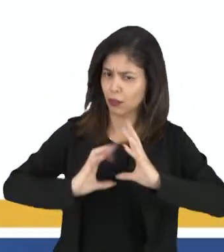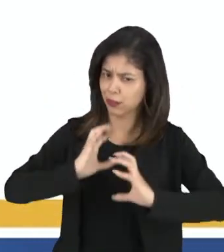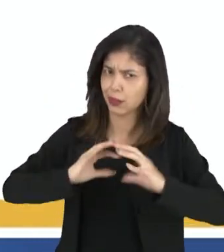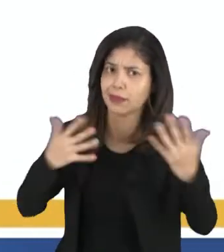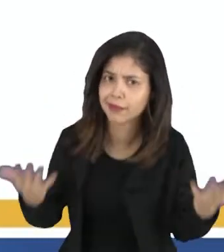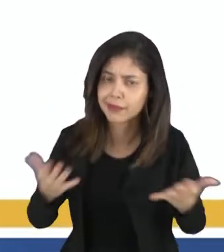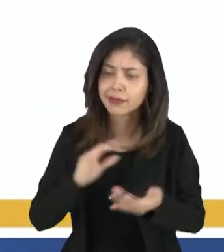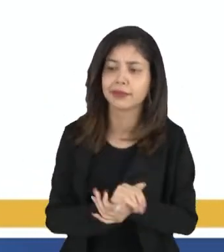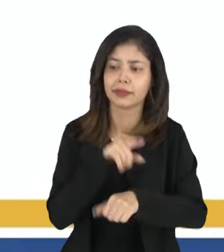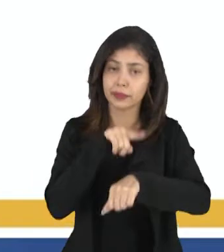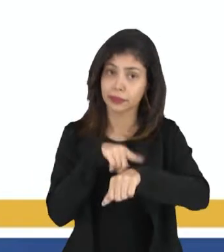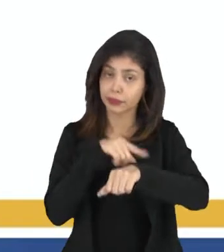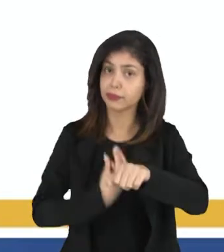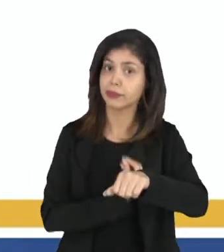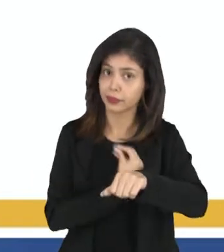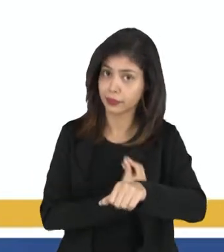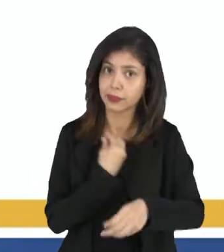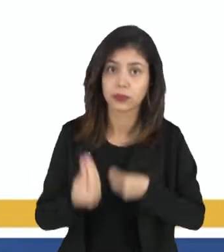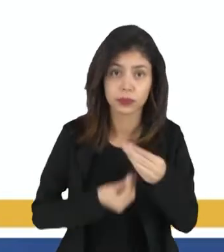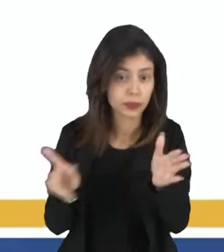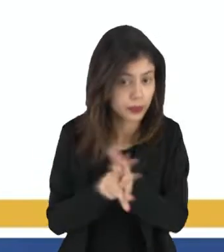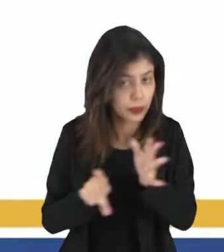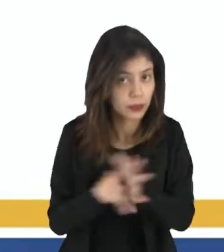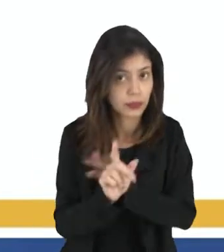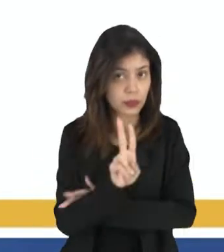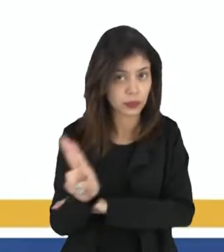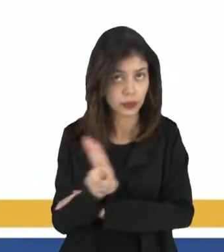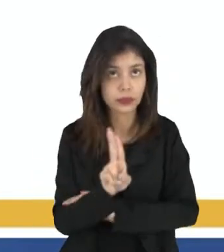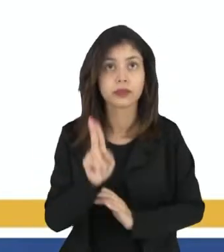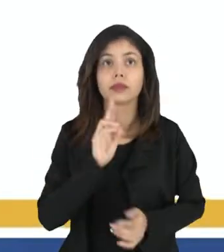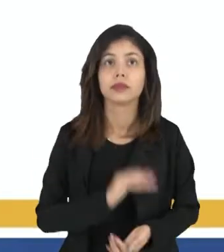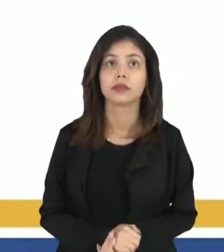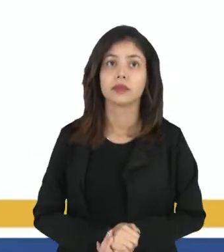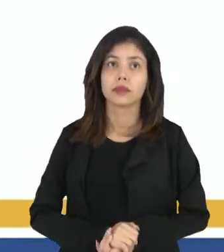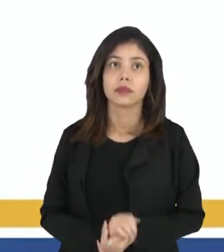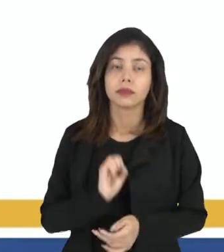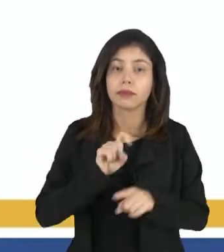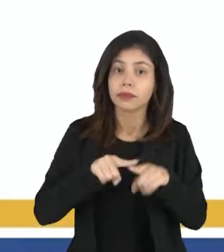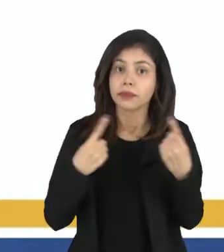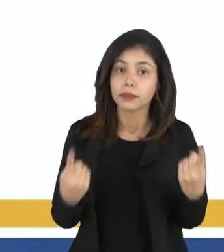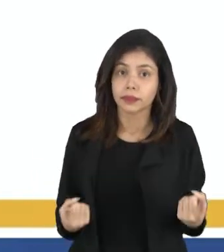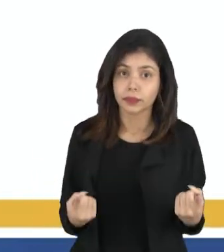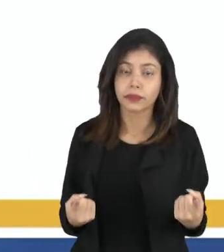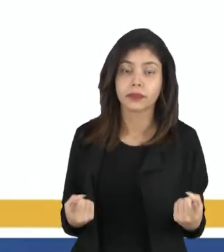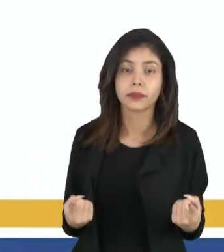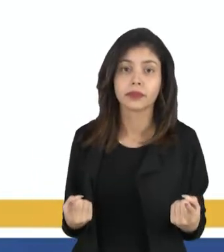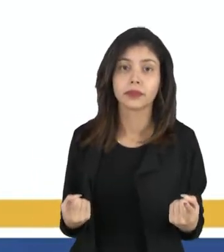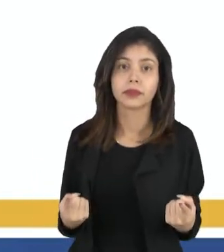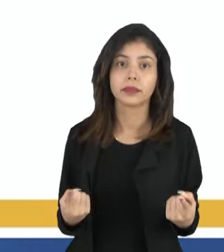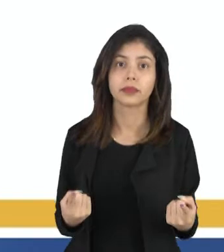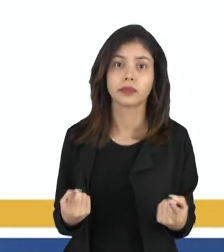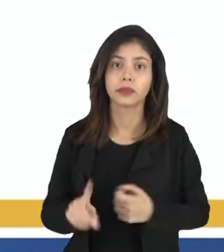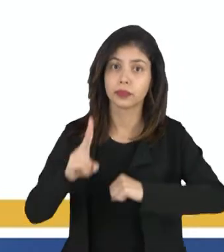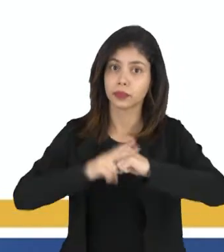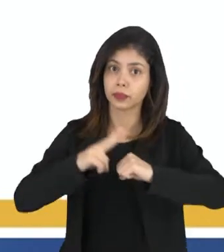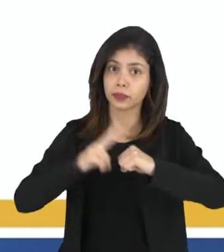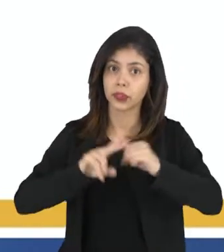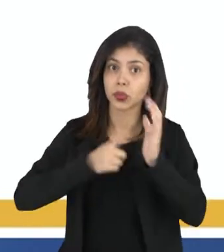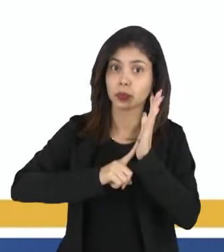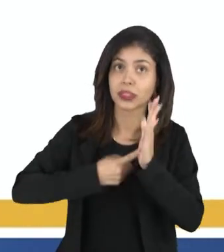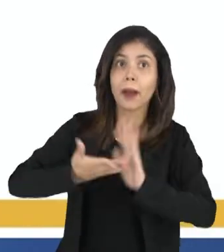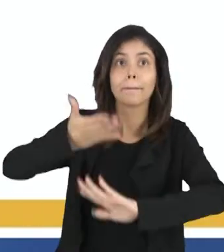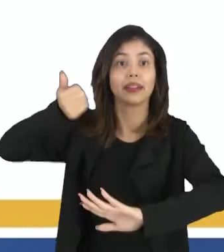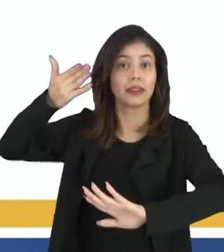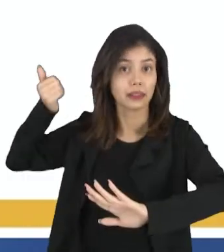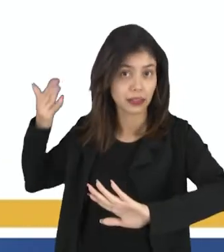confusão, né? É um tempo do presente, como o próprio nome já diz, present, porém, né, é um tempo verbal que se encontra em um ponto